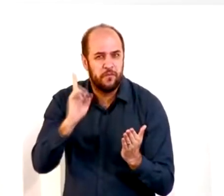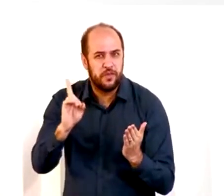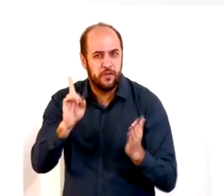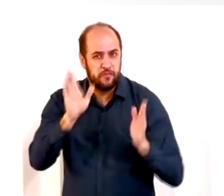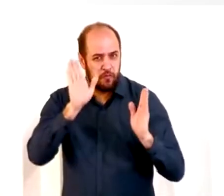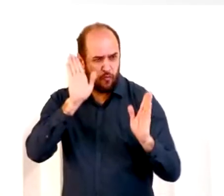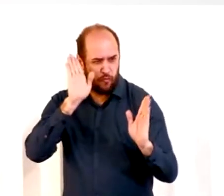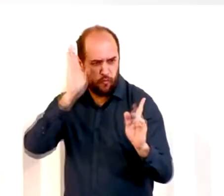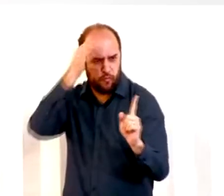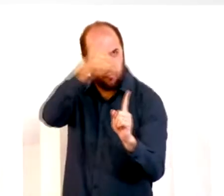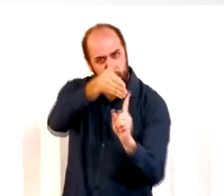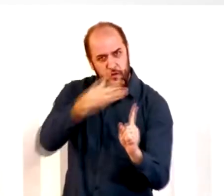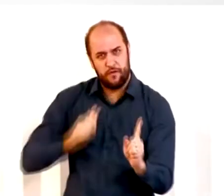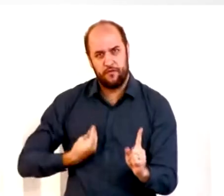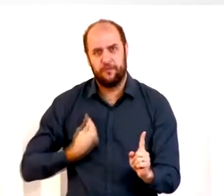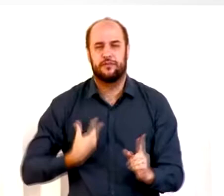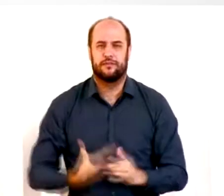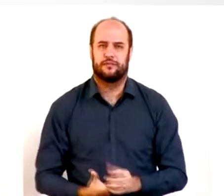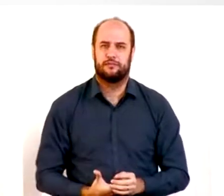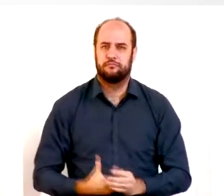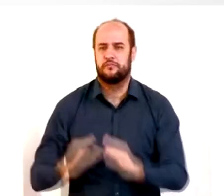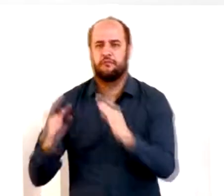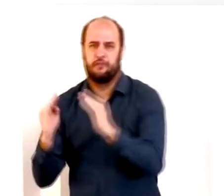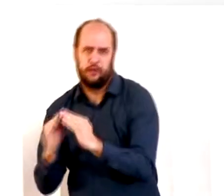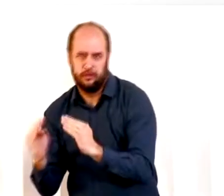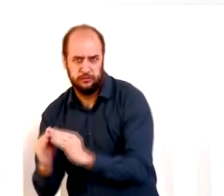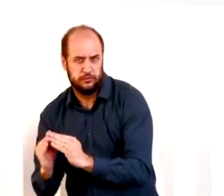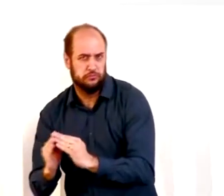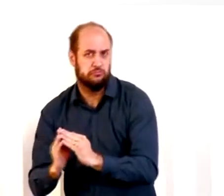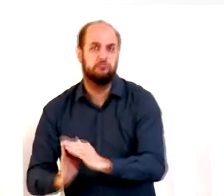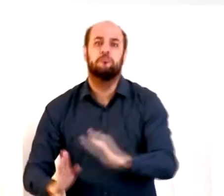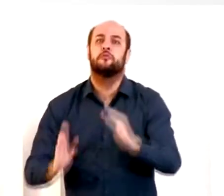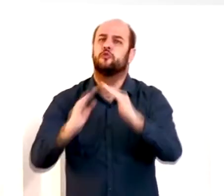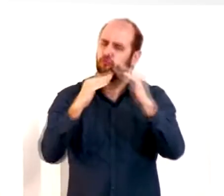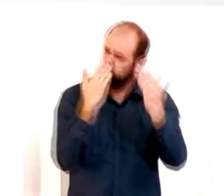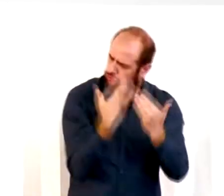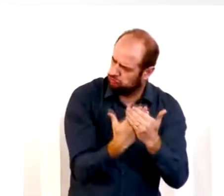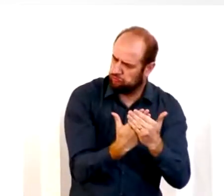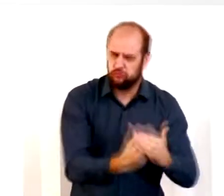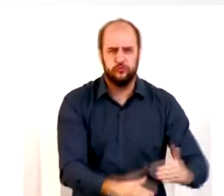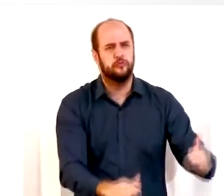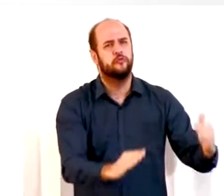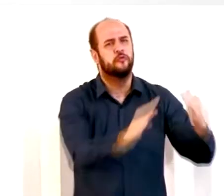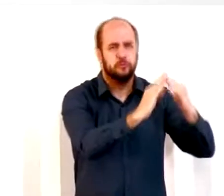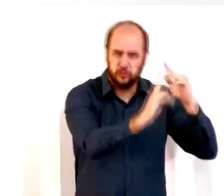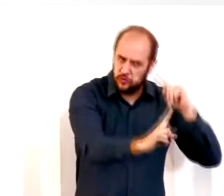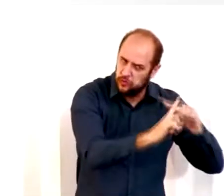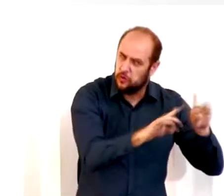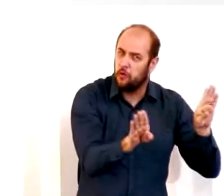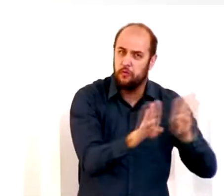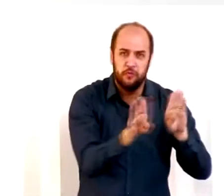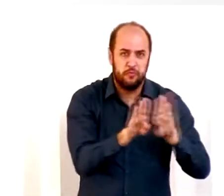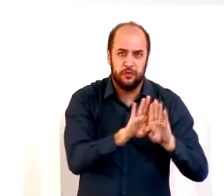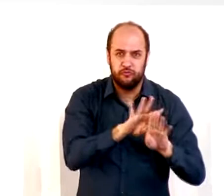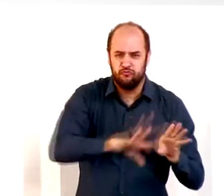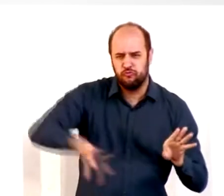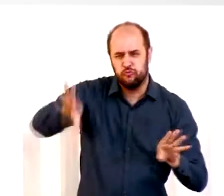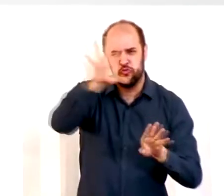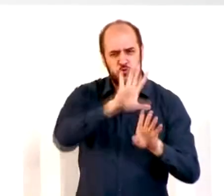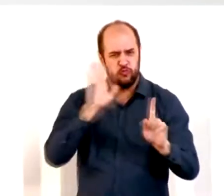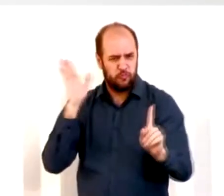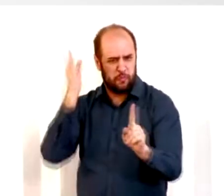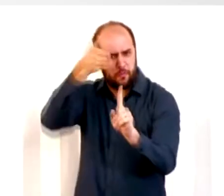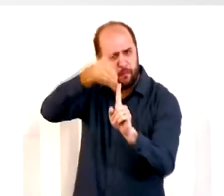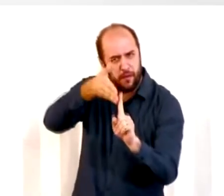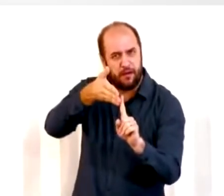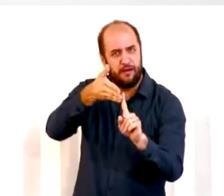norteia a vida, tanto da casa, quanto na escola e também na igreja, tá? É isso que o pastor gostaria